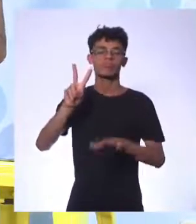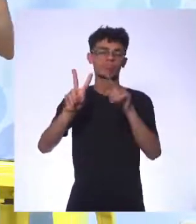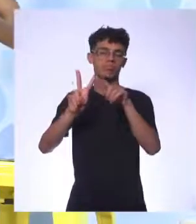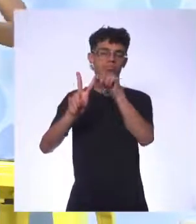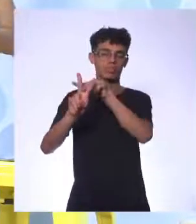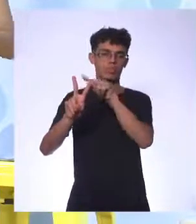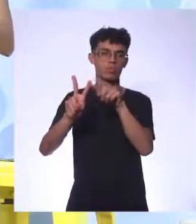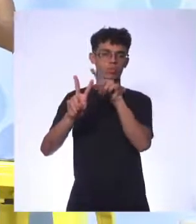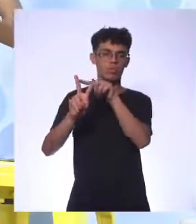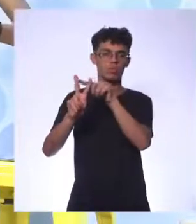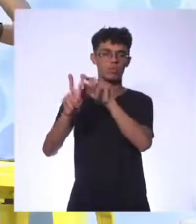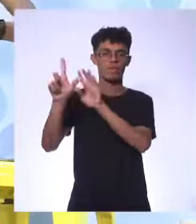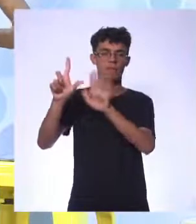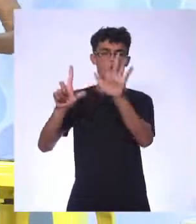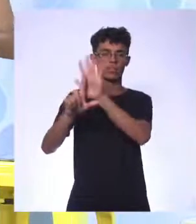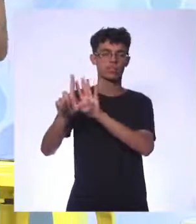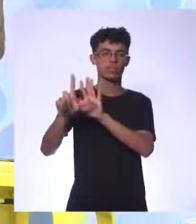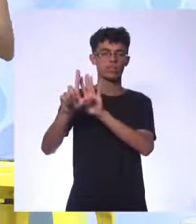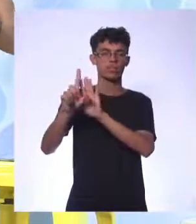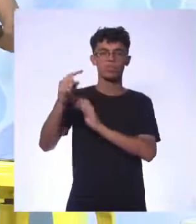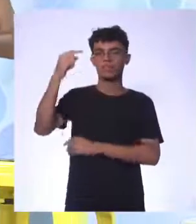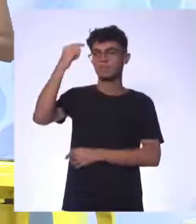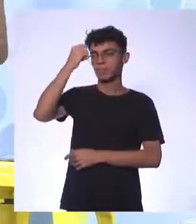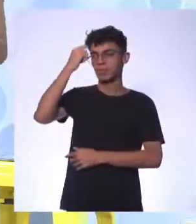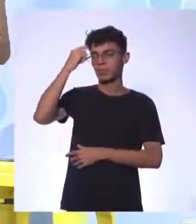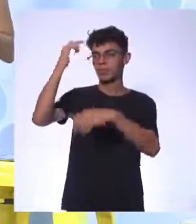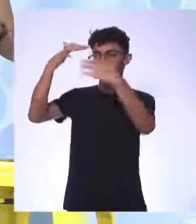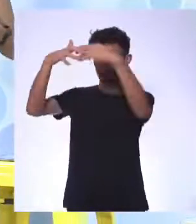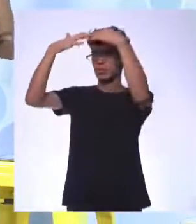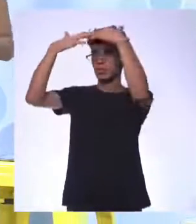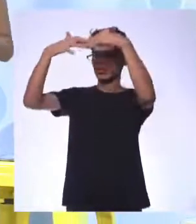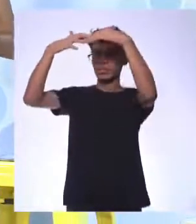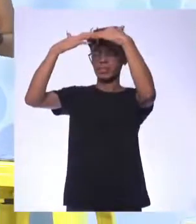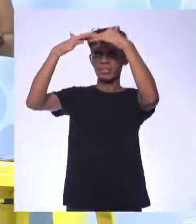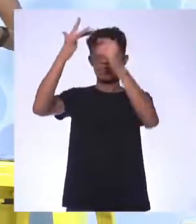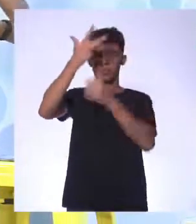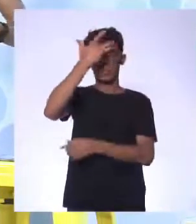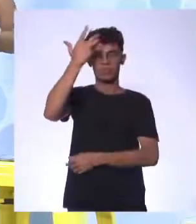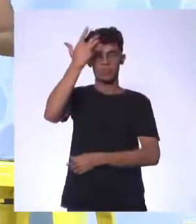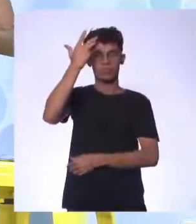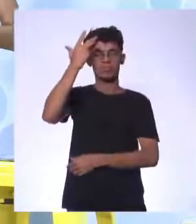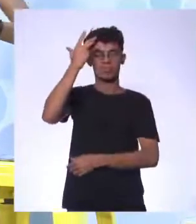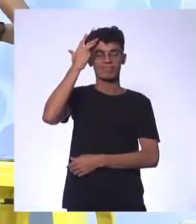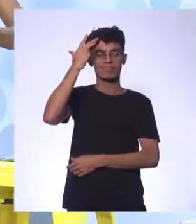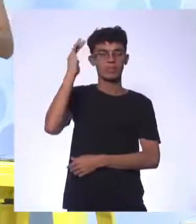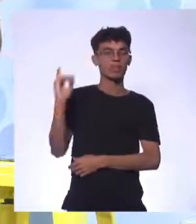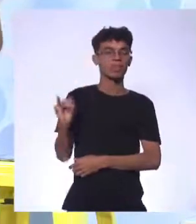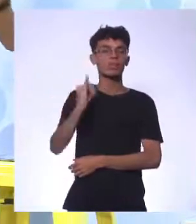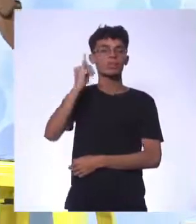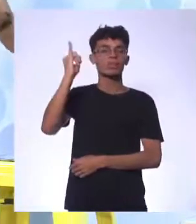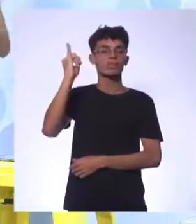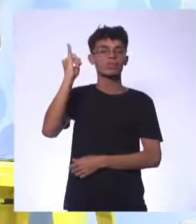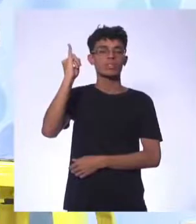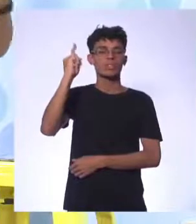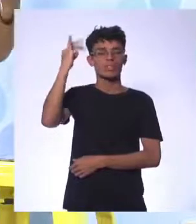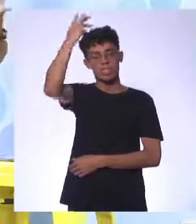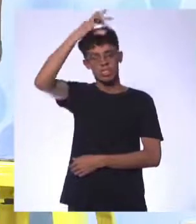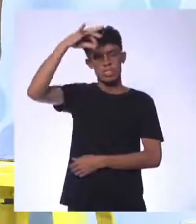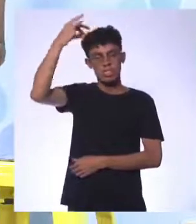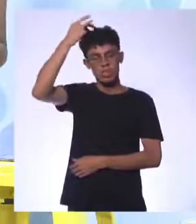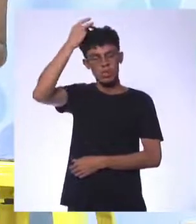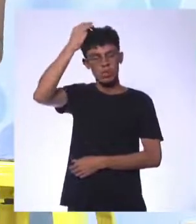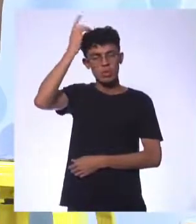também que nos traz essa ideia de sacrifício, de mártir, né, de alguém quase que um santo protetor